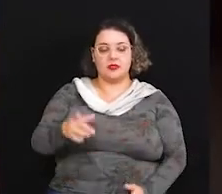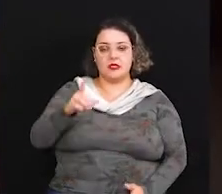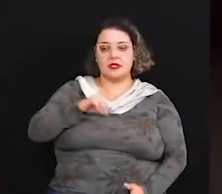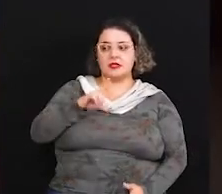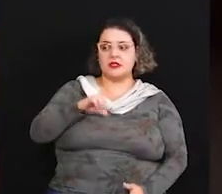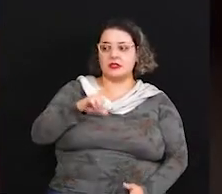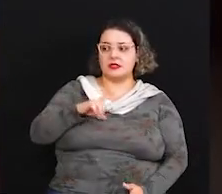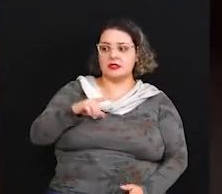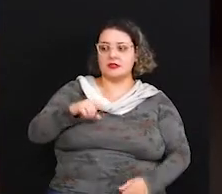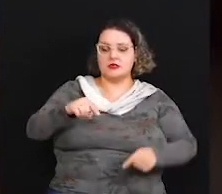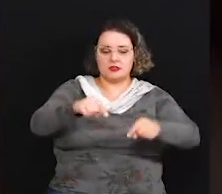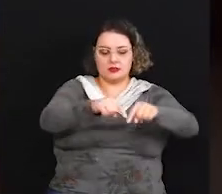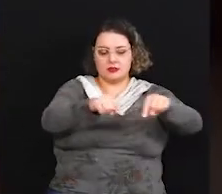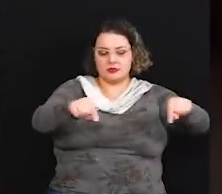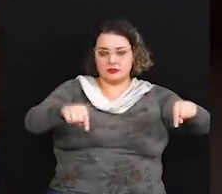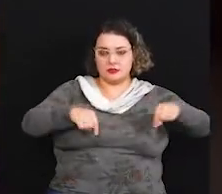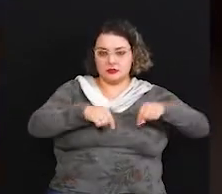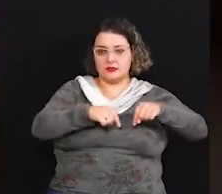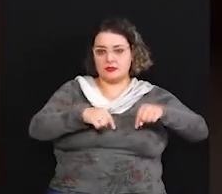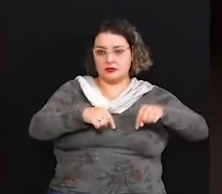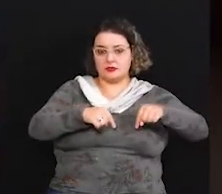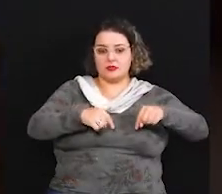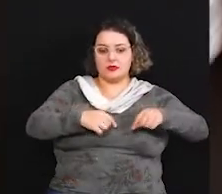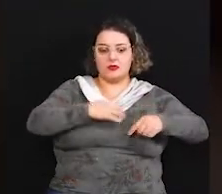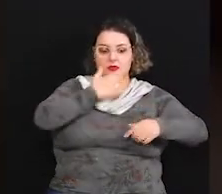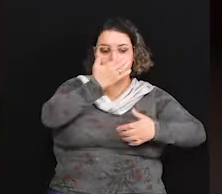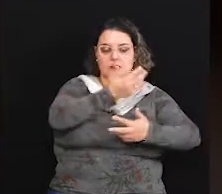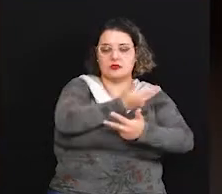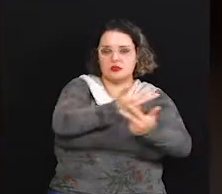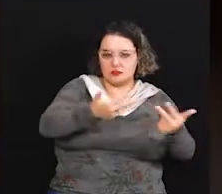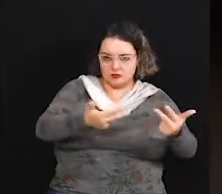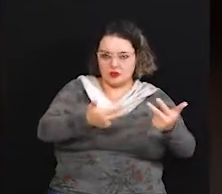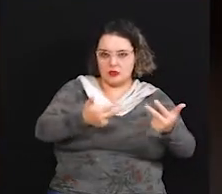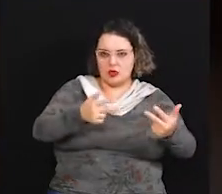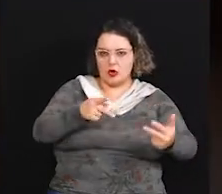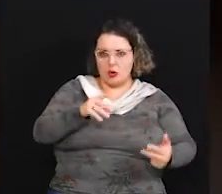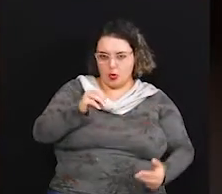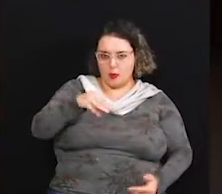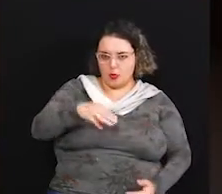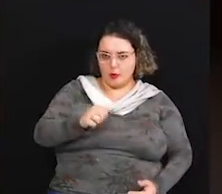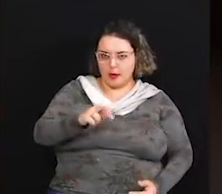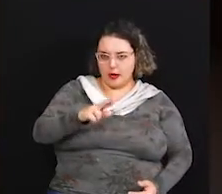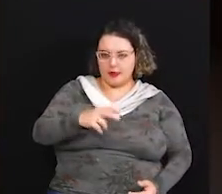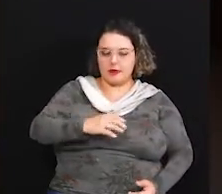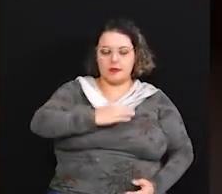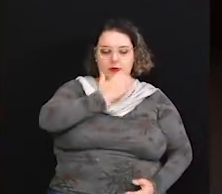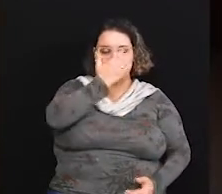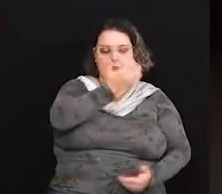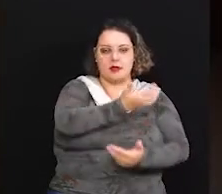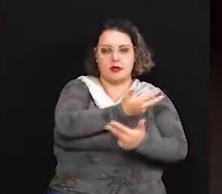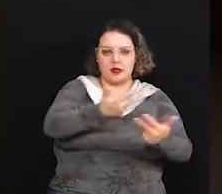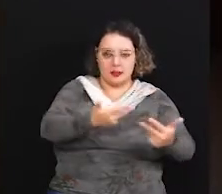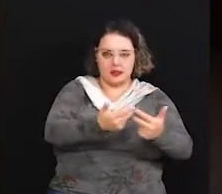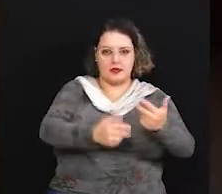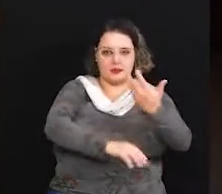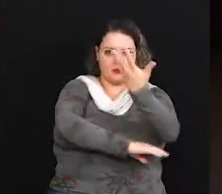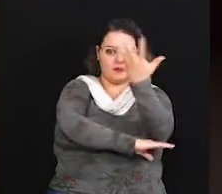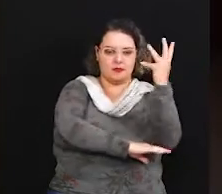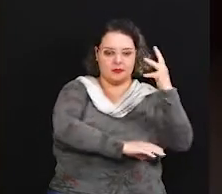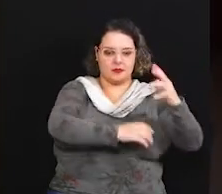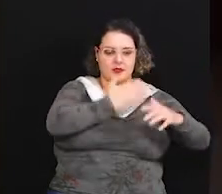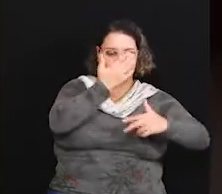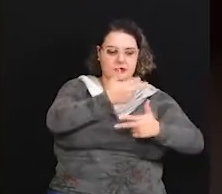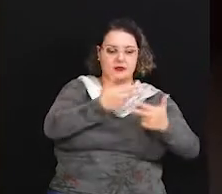tinha uma turma no nosso pomar, nós criamos um pomar lá. E aí eu fui para o pomar, eu falei,